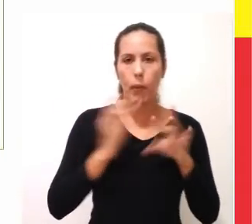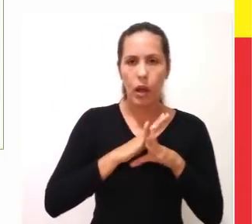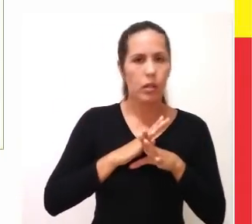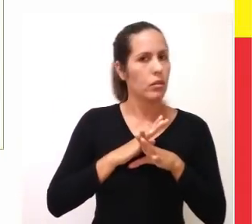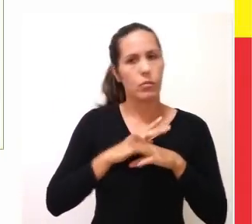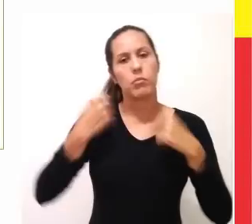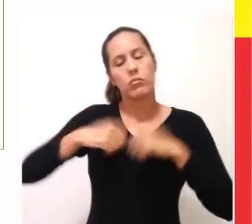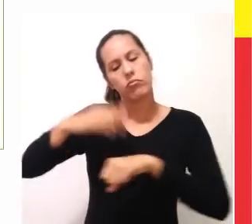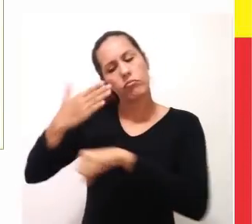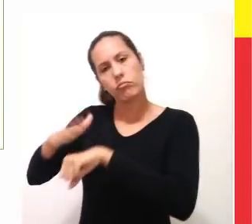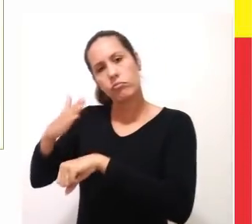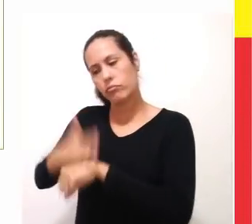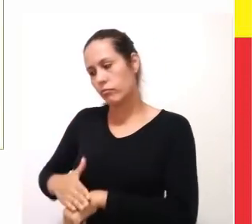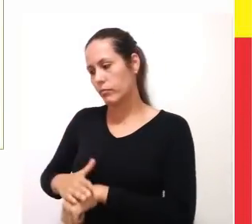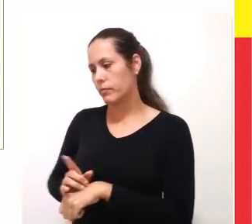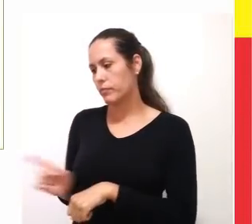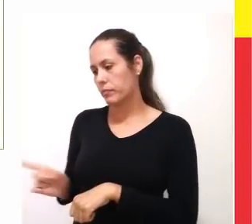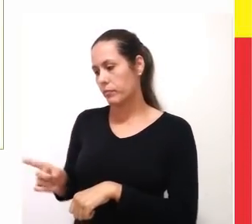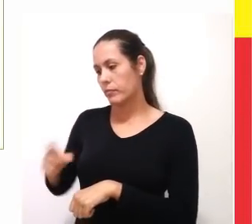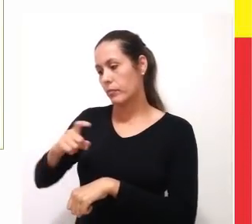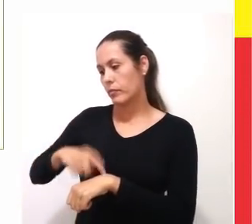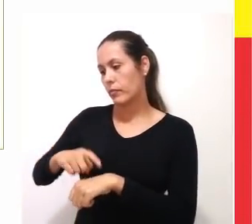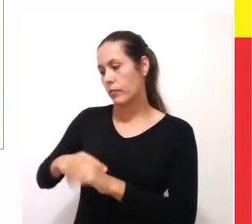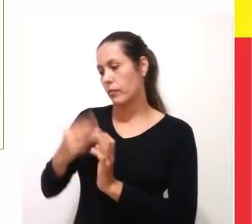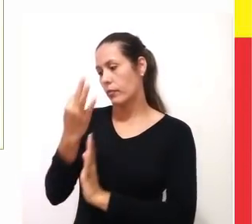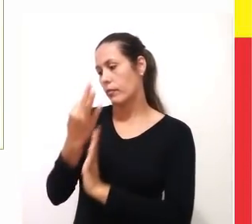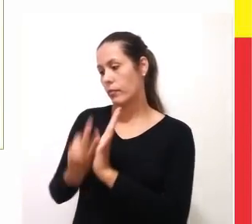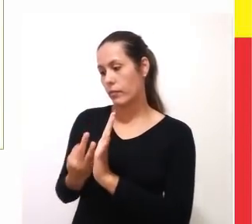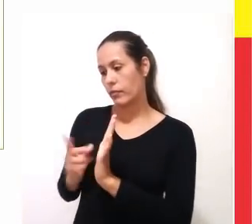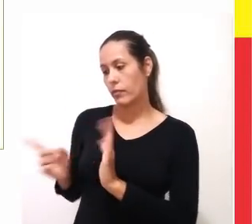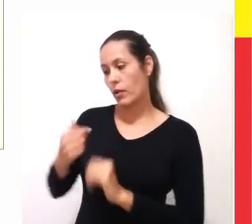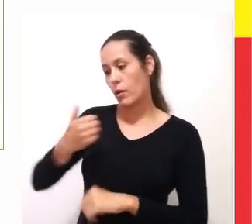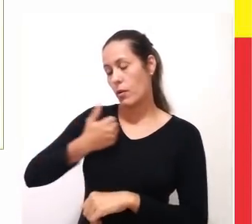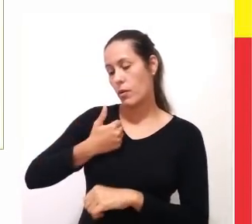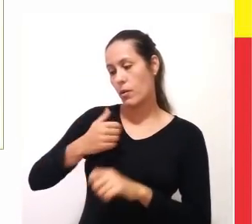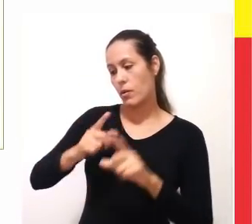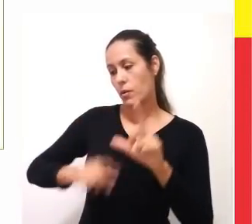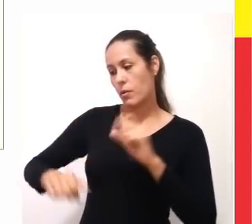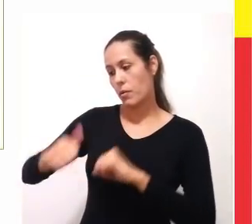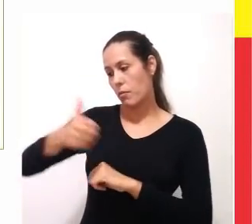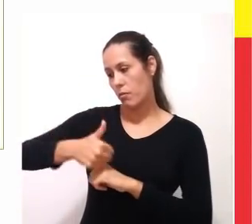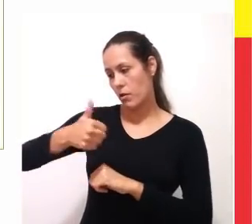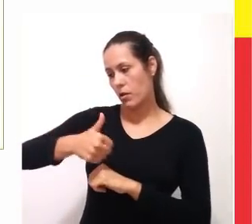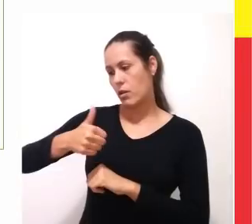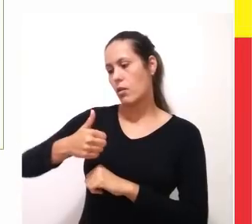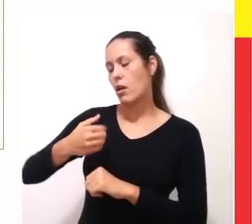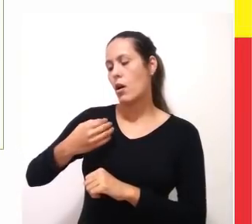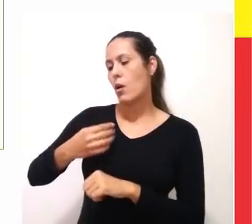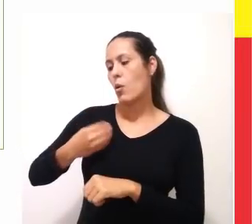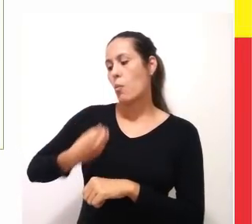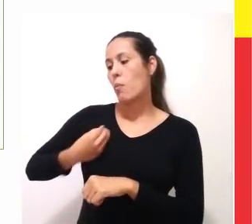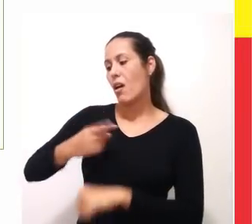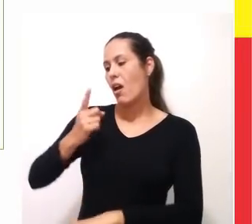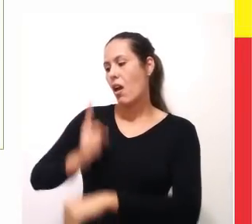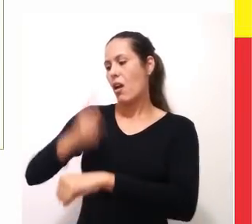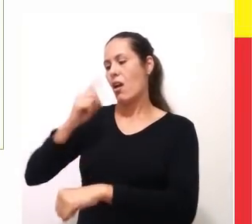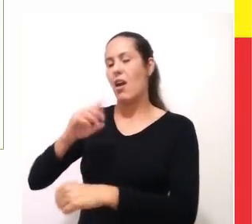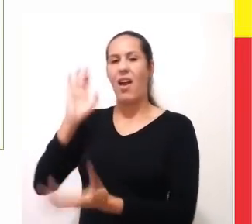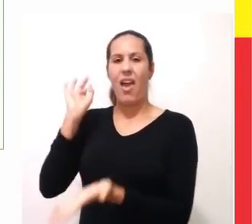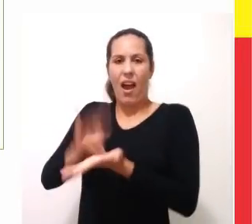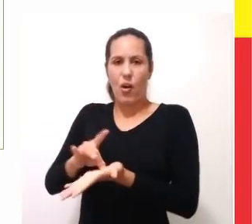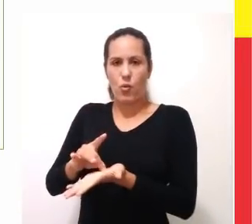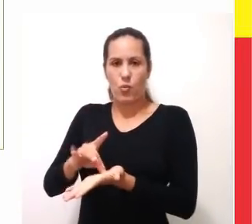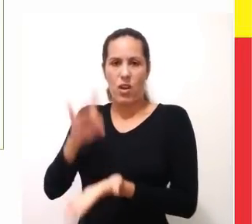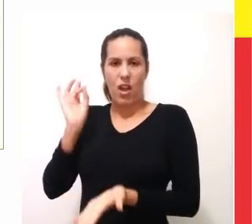de presente, do tempo presente no caso, no texto jornalístico. O primeiro, o presente real, é o que está acontecendo agora, o